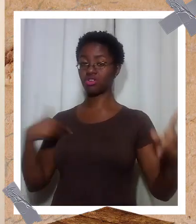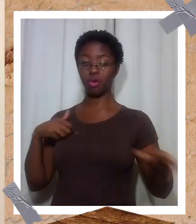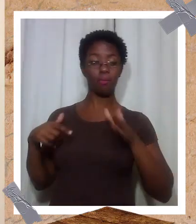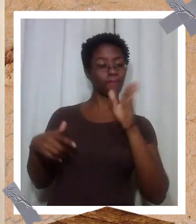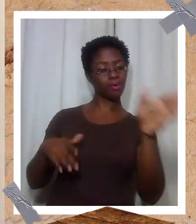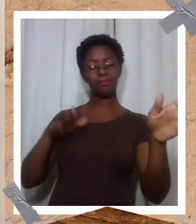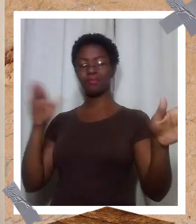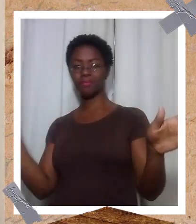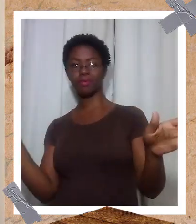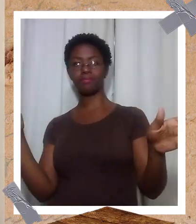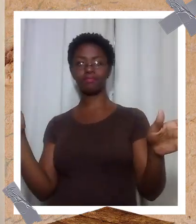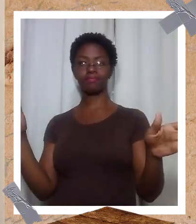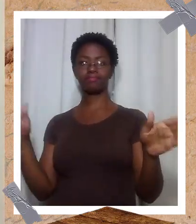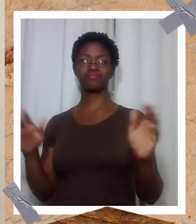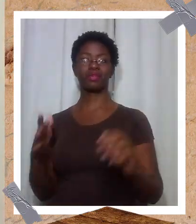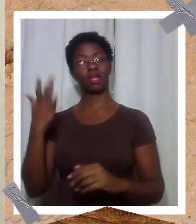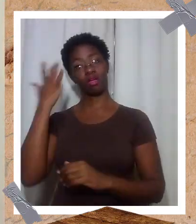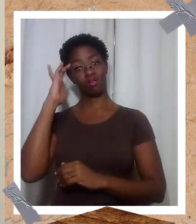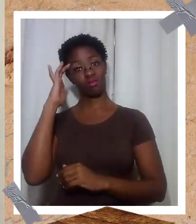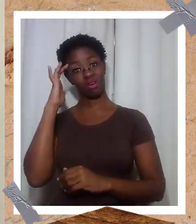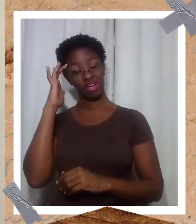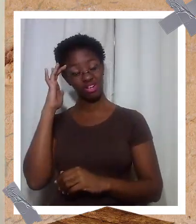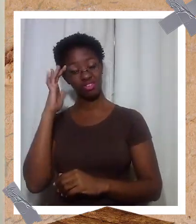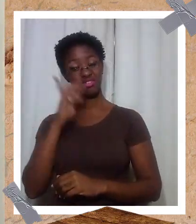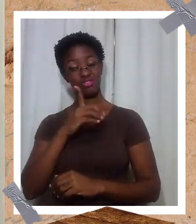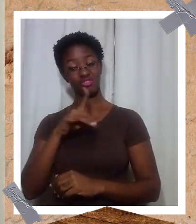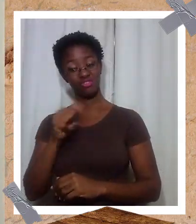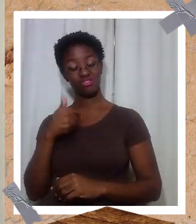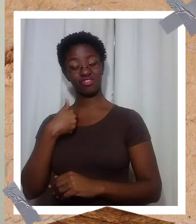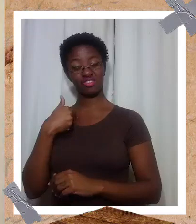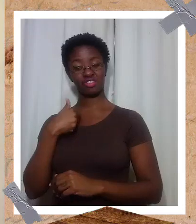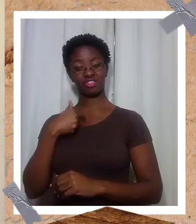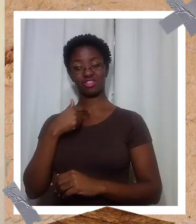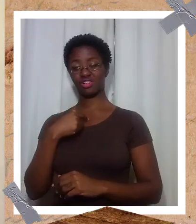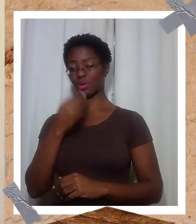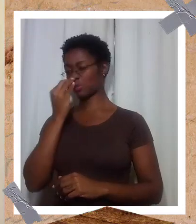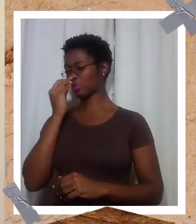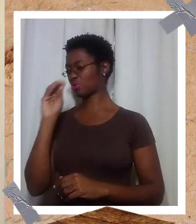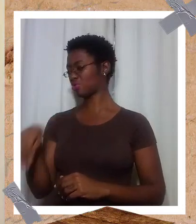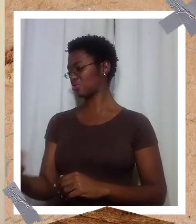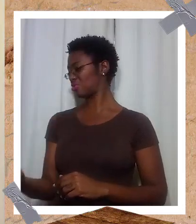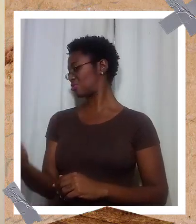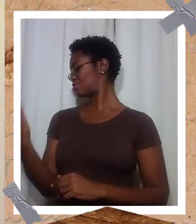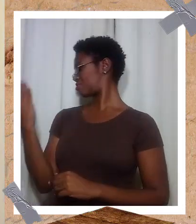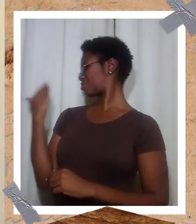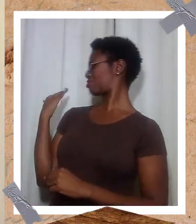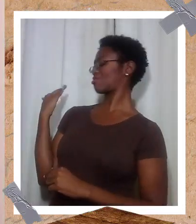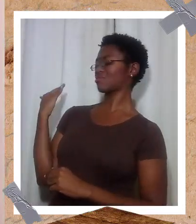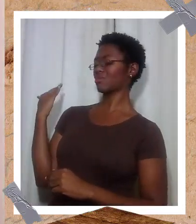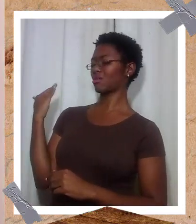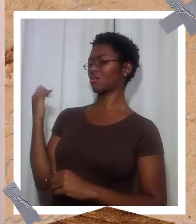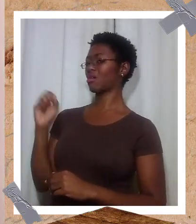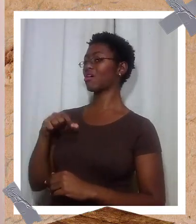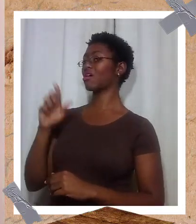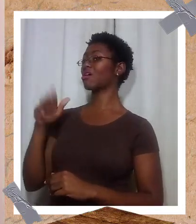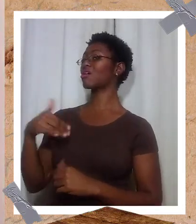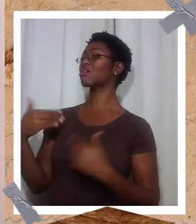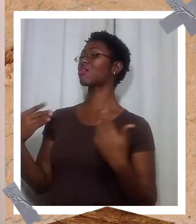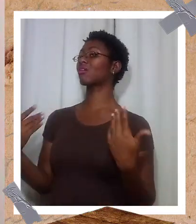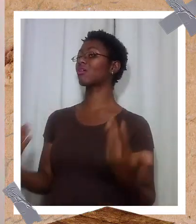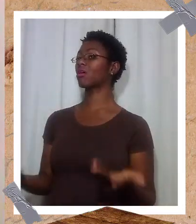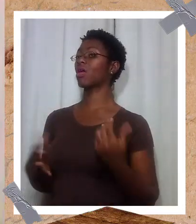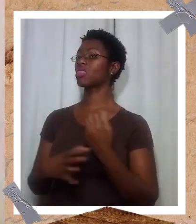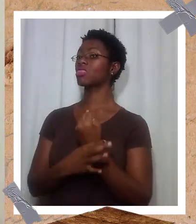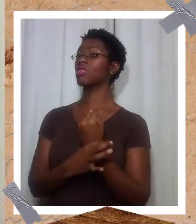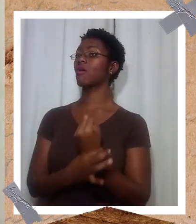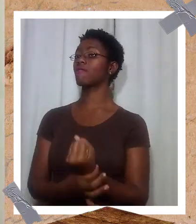a hora que eu deixar isso para trás, quem é que fala, quem é que defende,